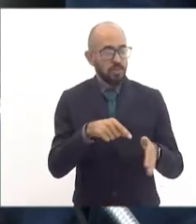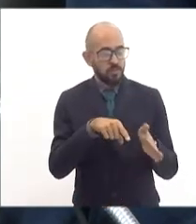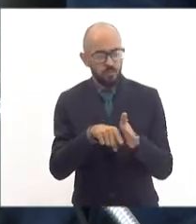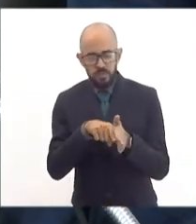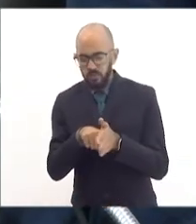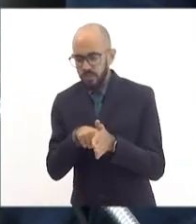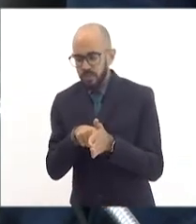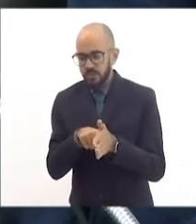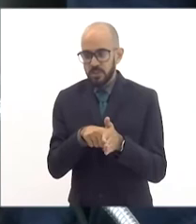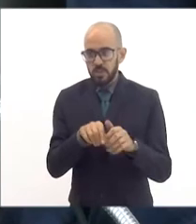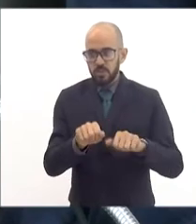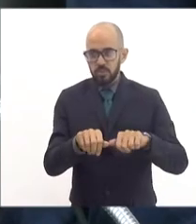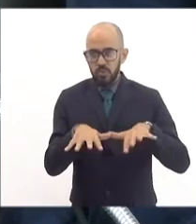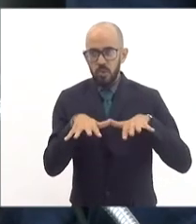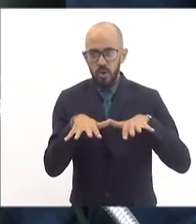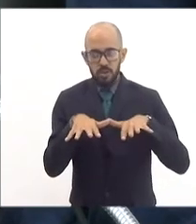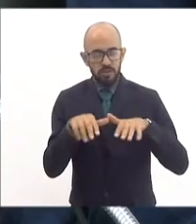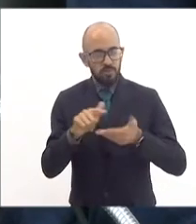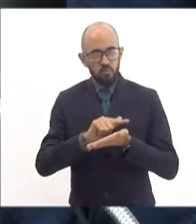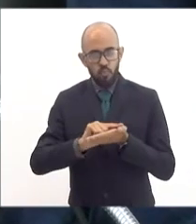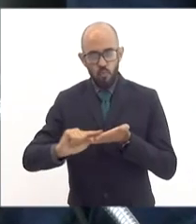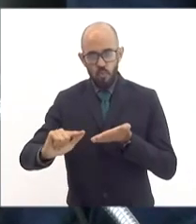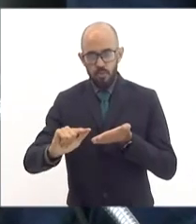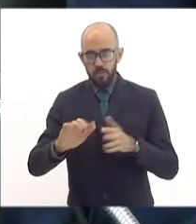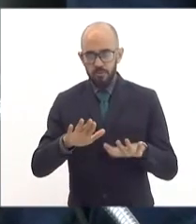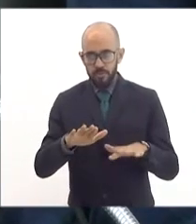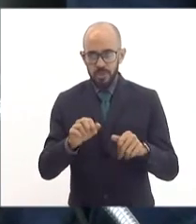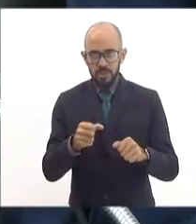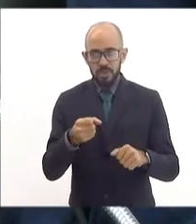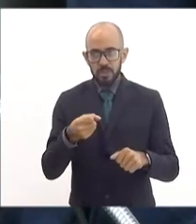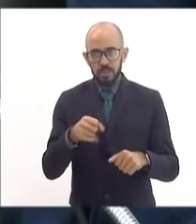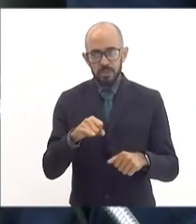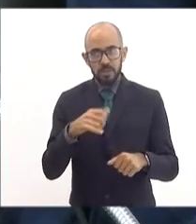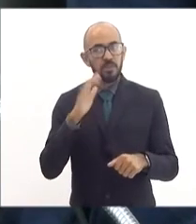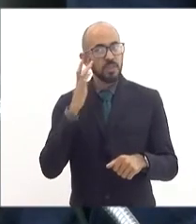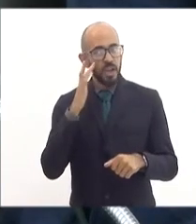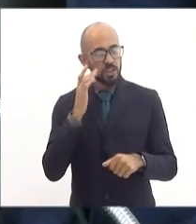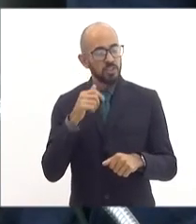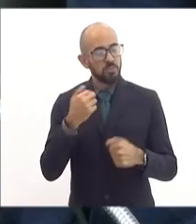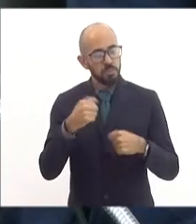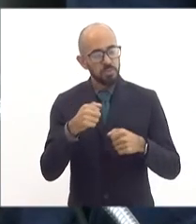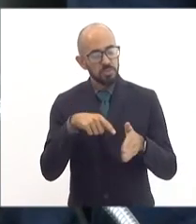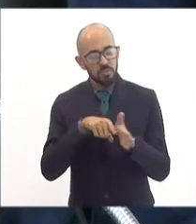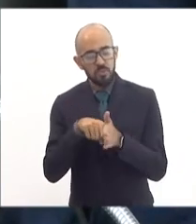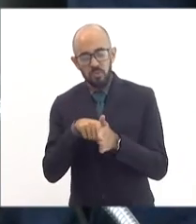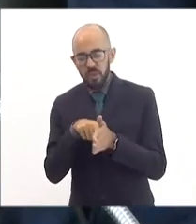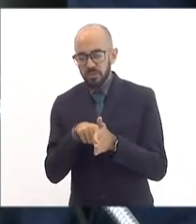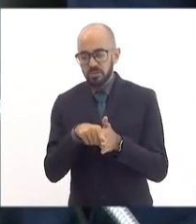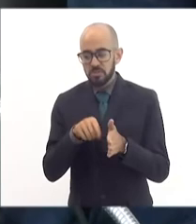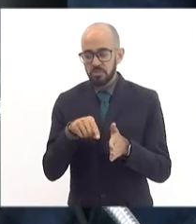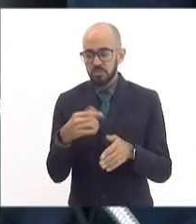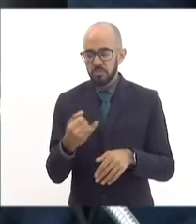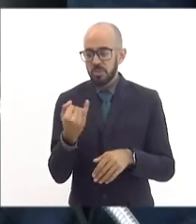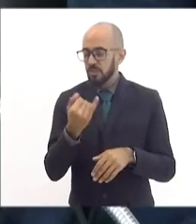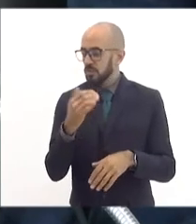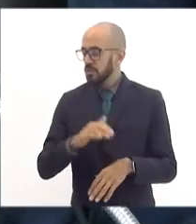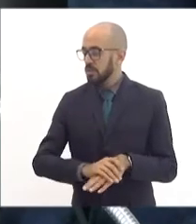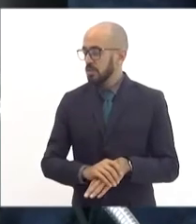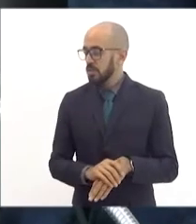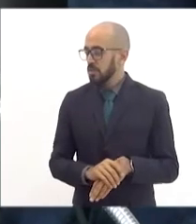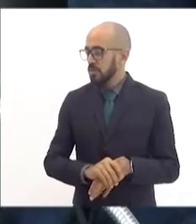esvaziando. Mas acho que a gente deve pedir verificação sempre quando é uma questão fundamental. E a questão